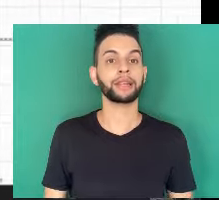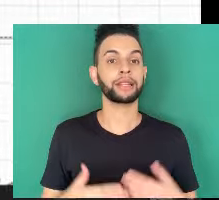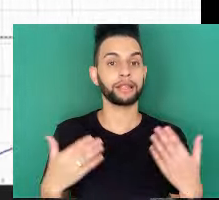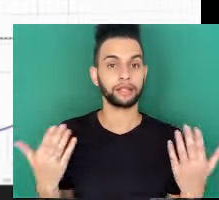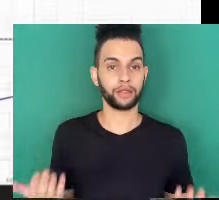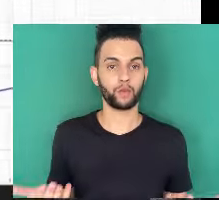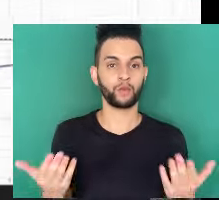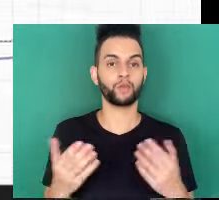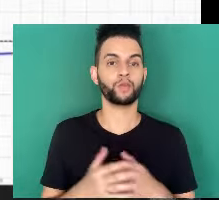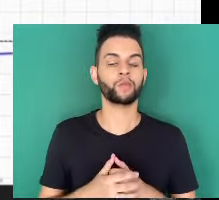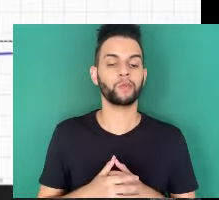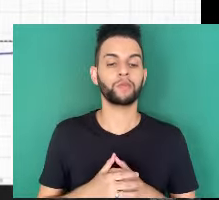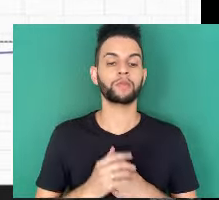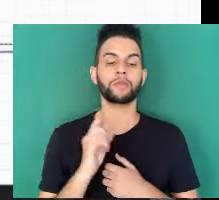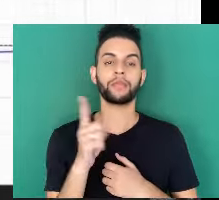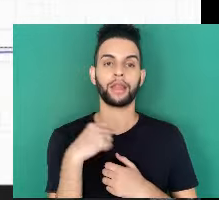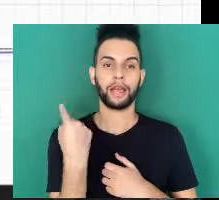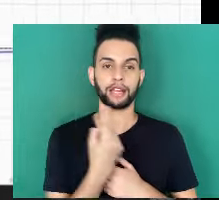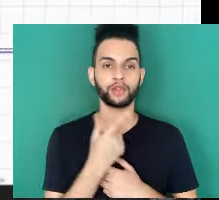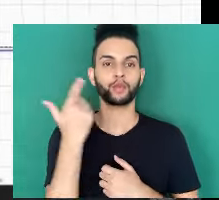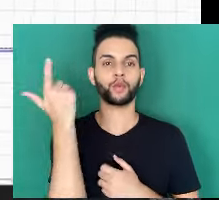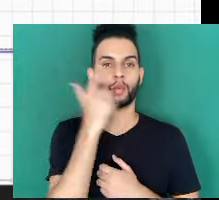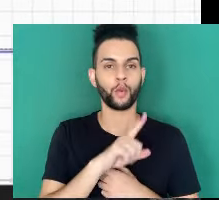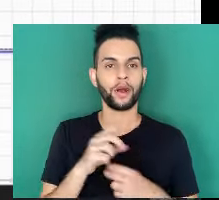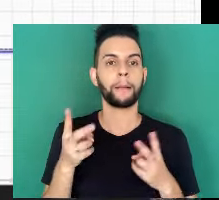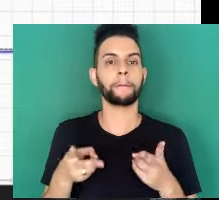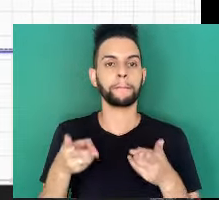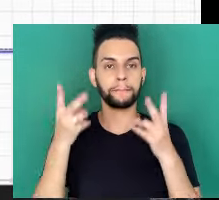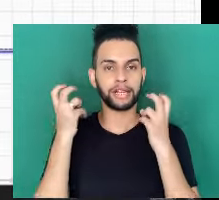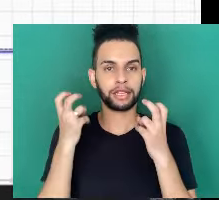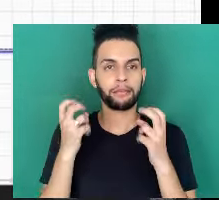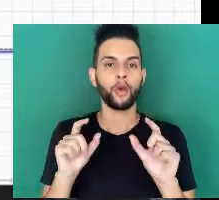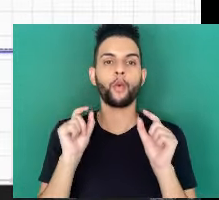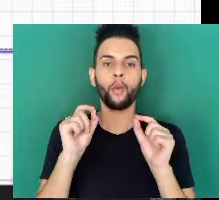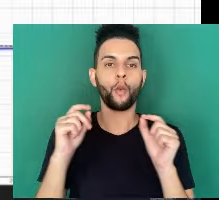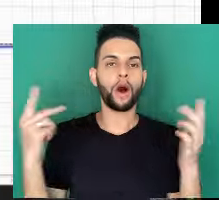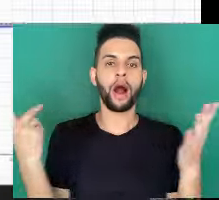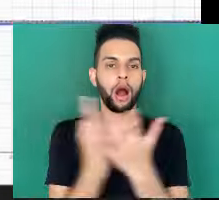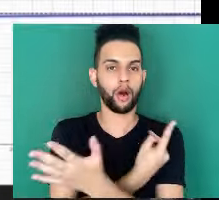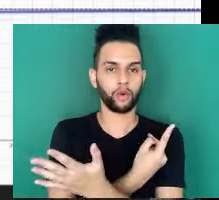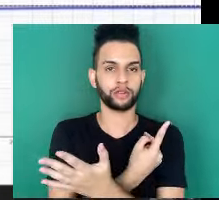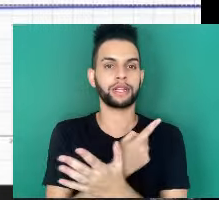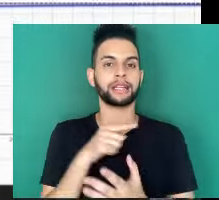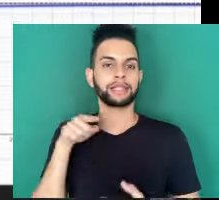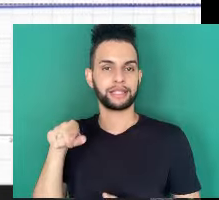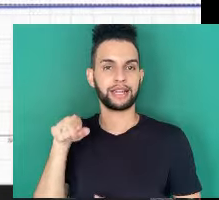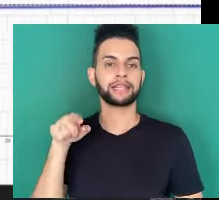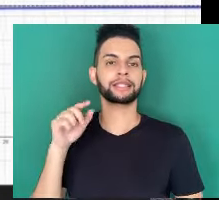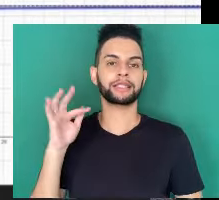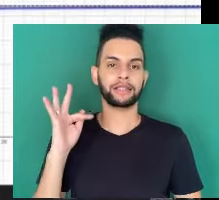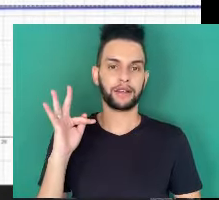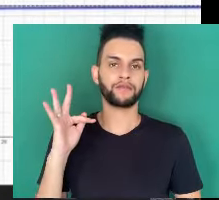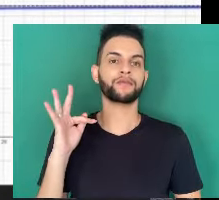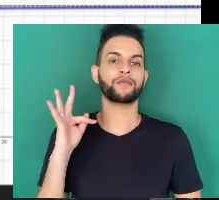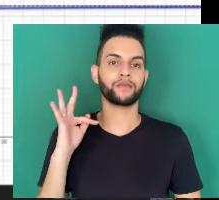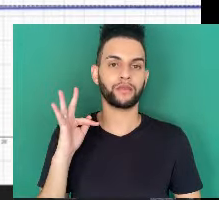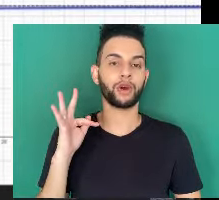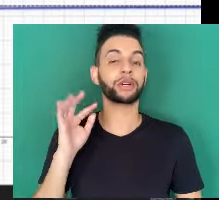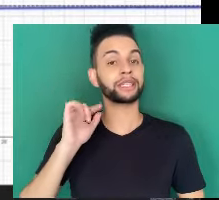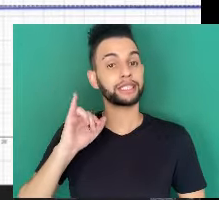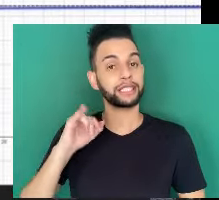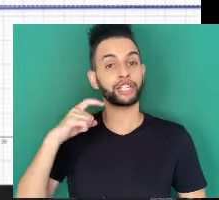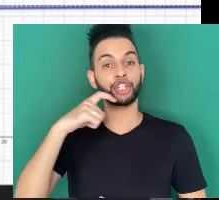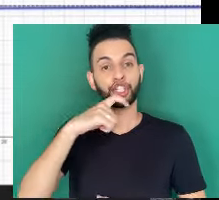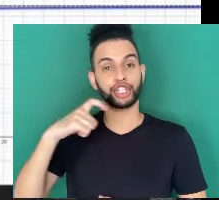Então, nós conseguimos perceber qual é o comportamento dessa função quando